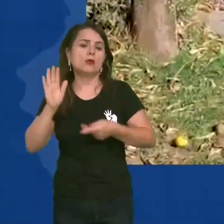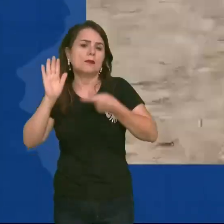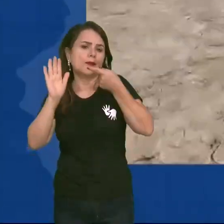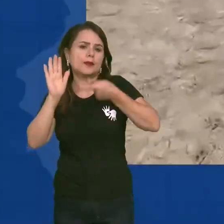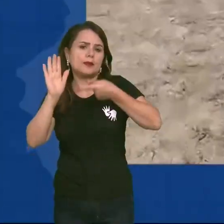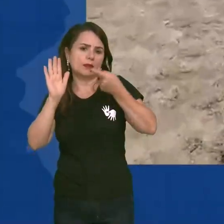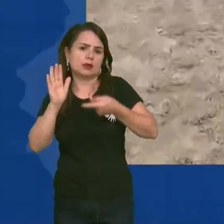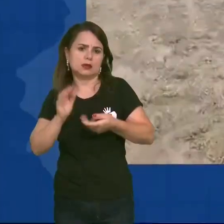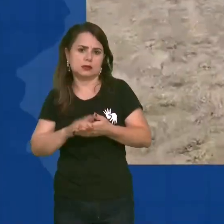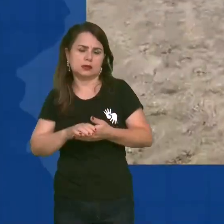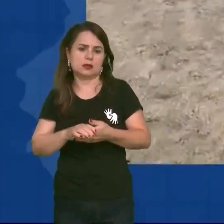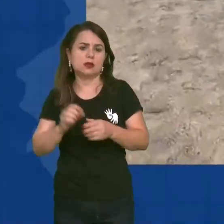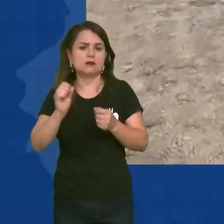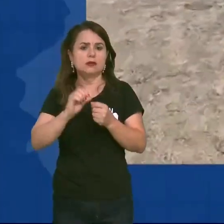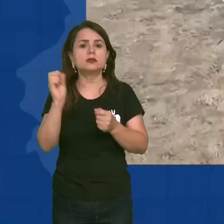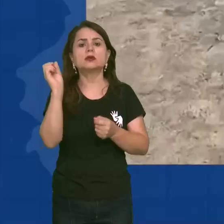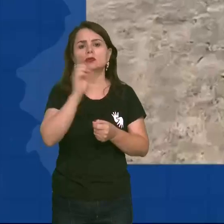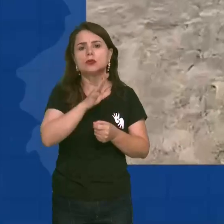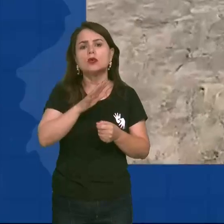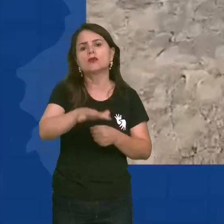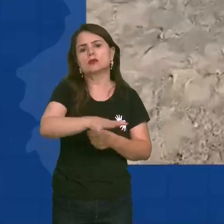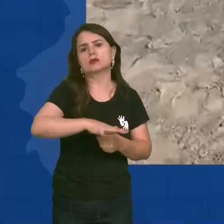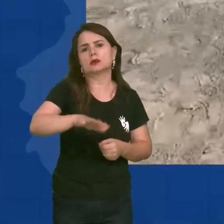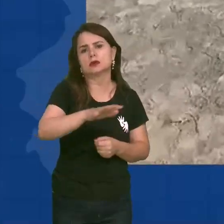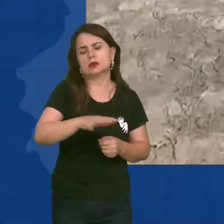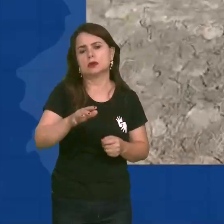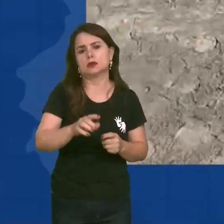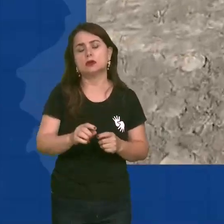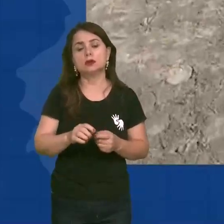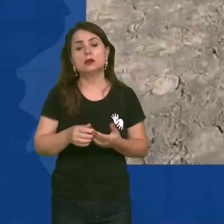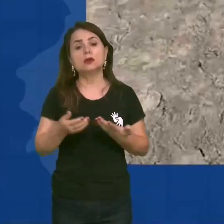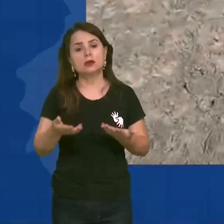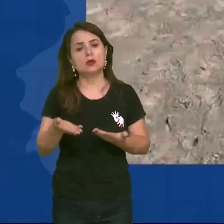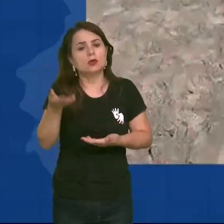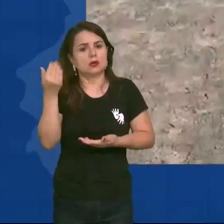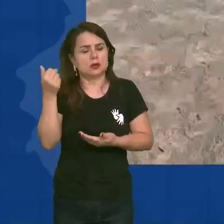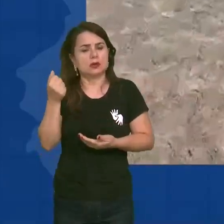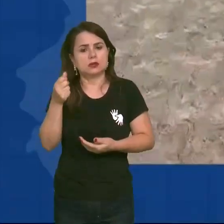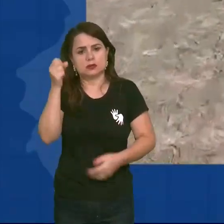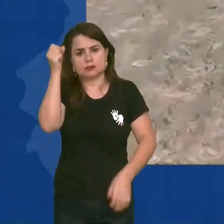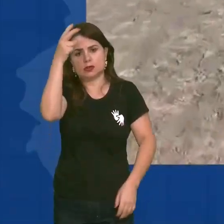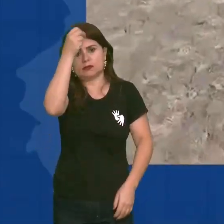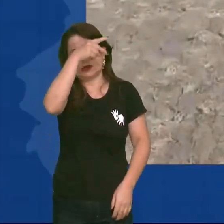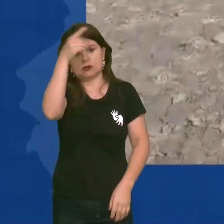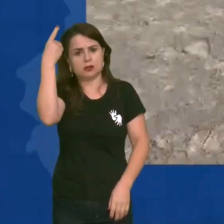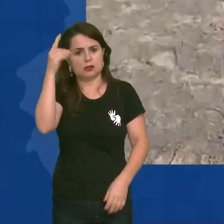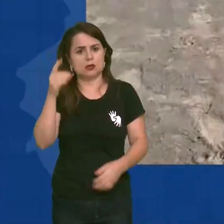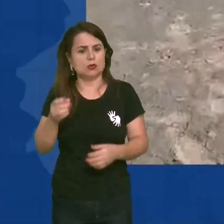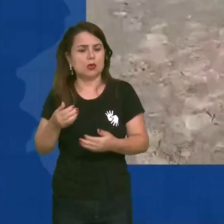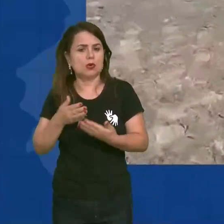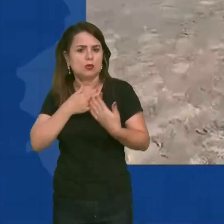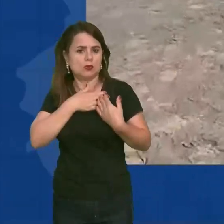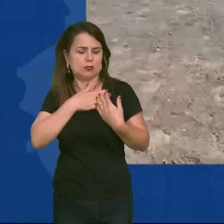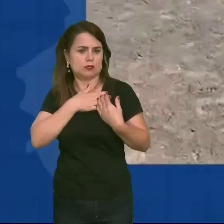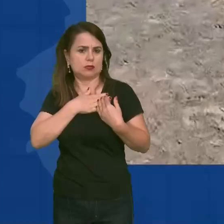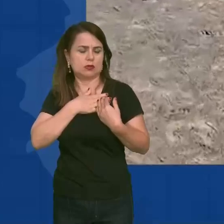implantar uma pista sintética de atletismo ele assumiu esse compromisso com os atletas Olha o estado atual